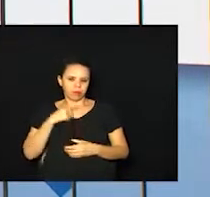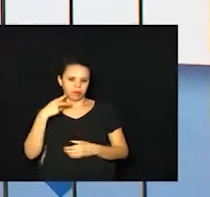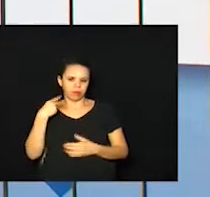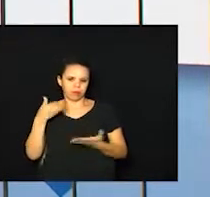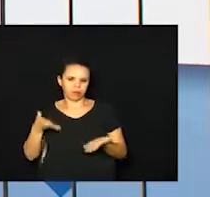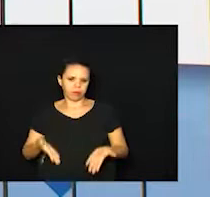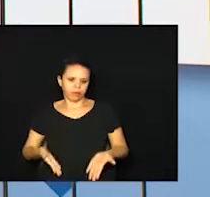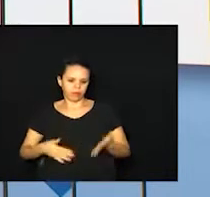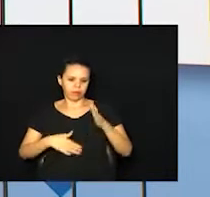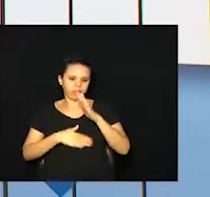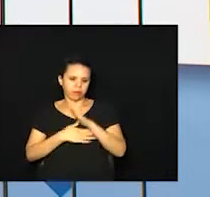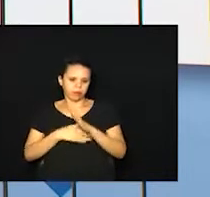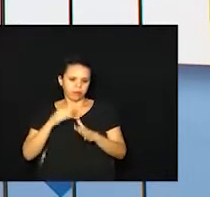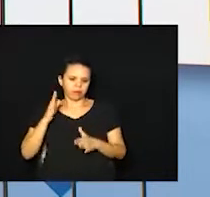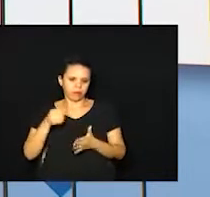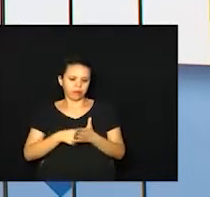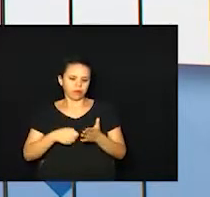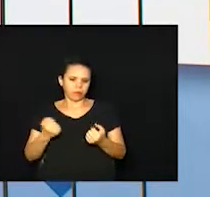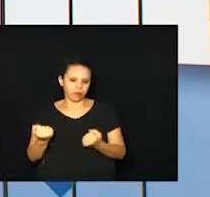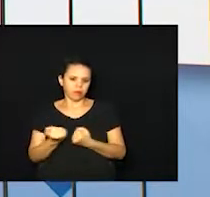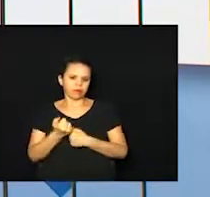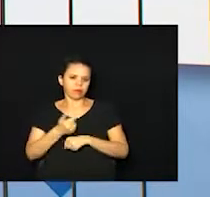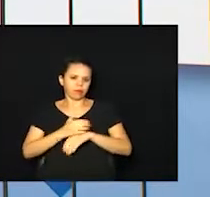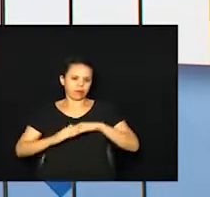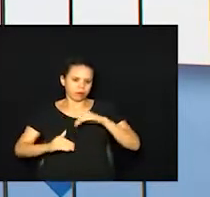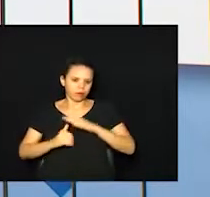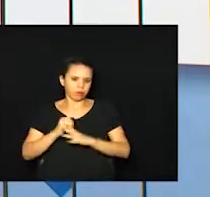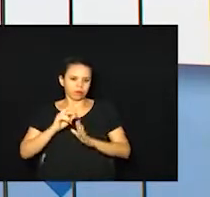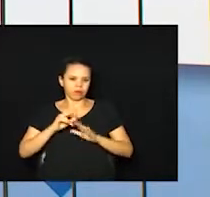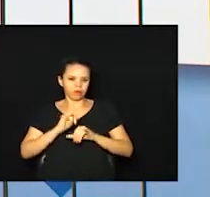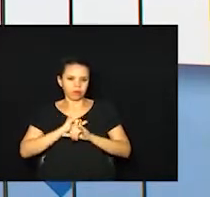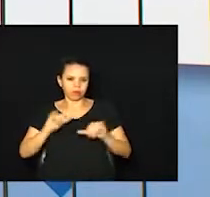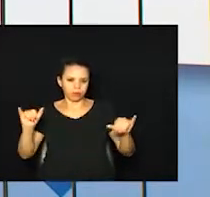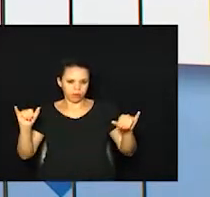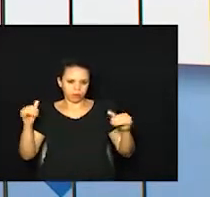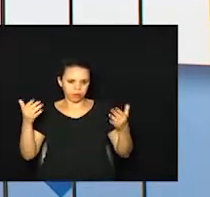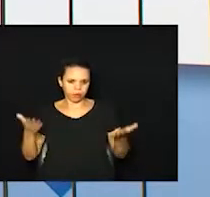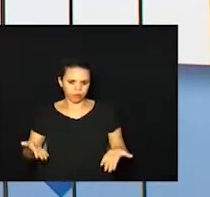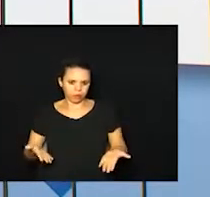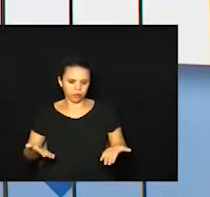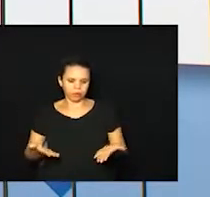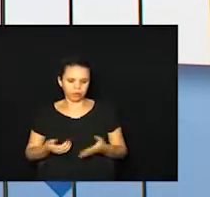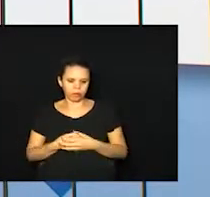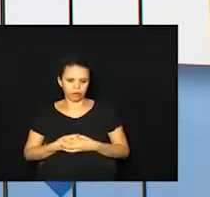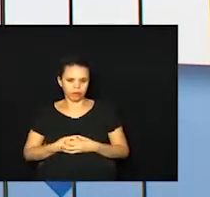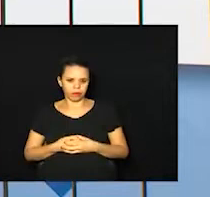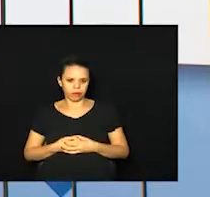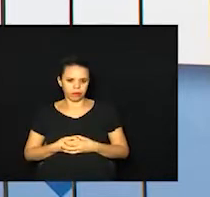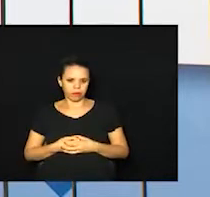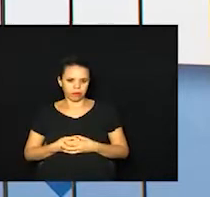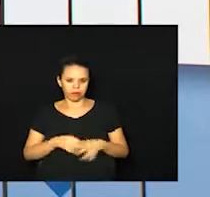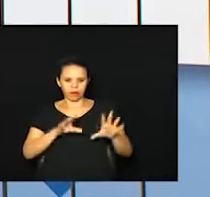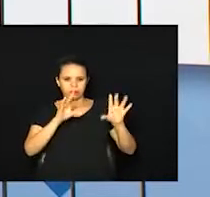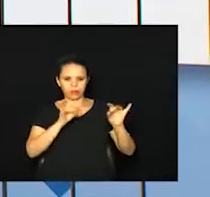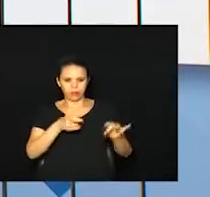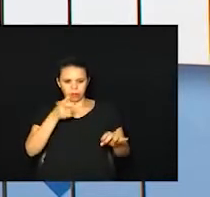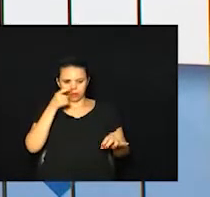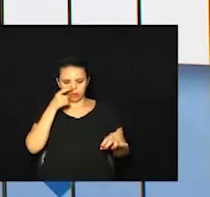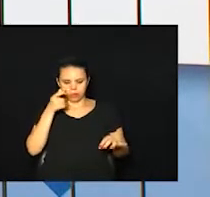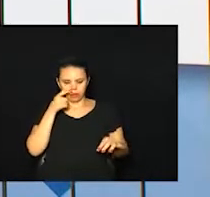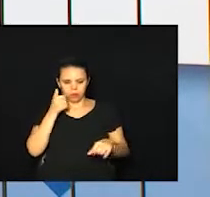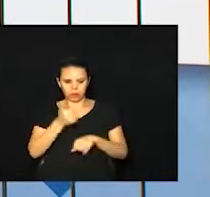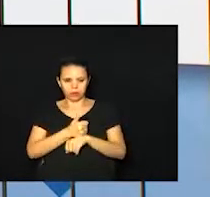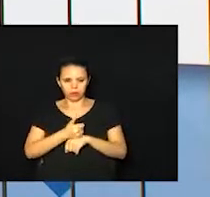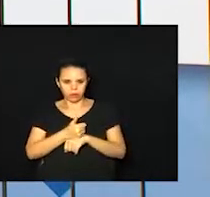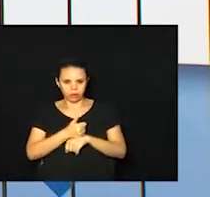parlamentar aqui da casa que é a favor dessa profissão e de divulgar esses profissionais. Os detalhes dessa